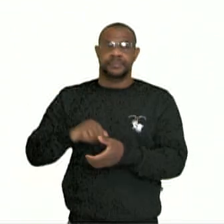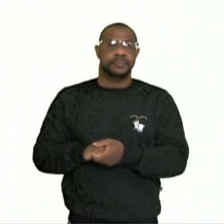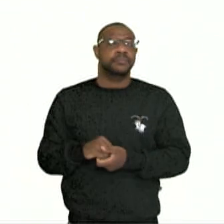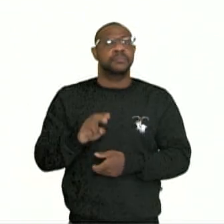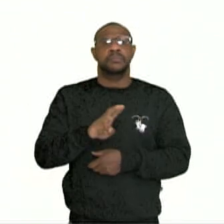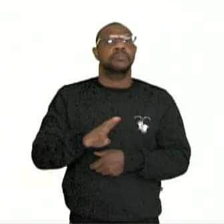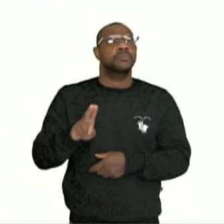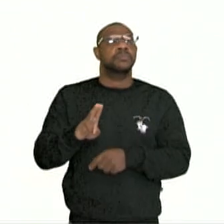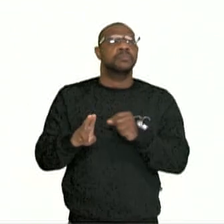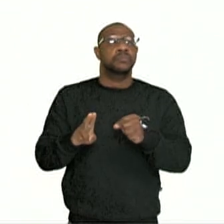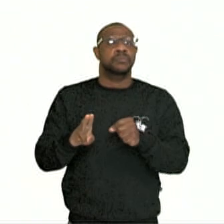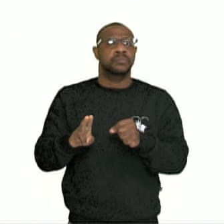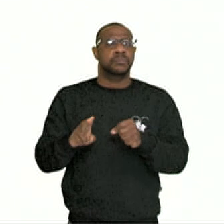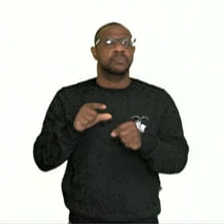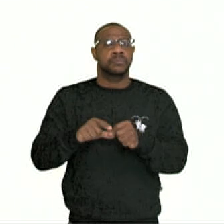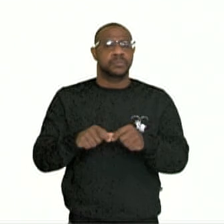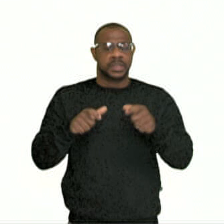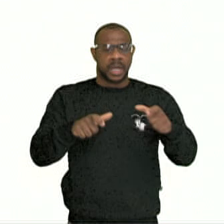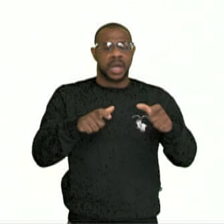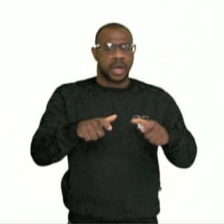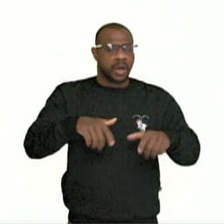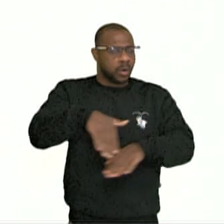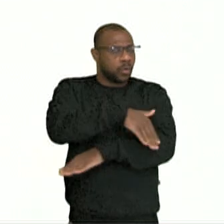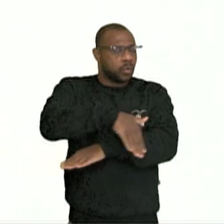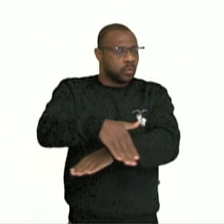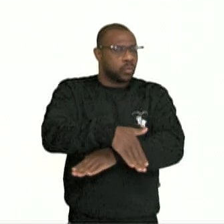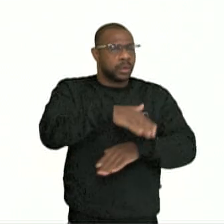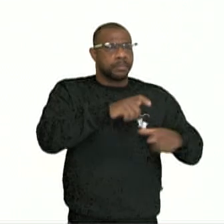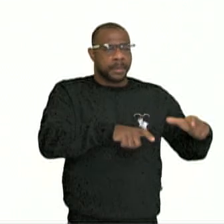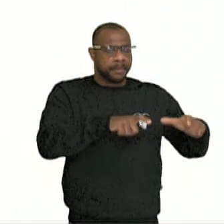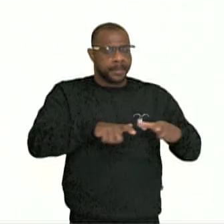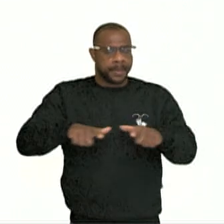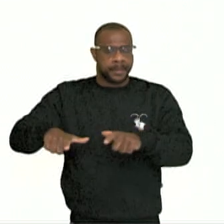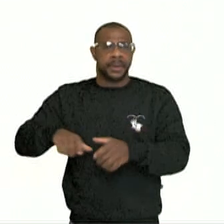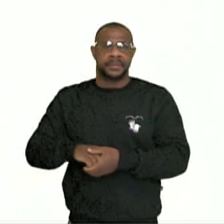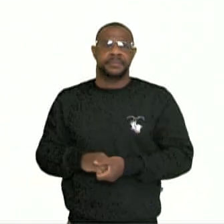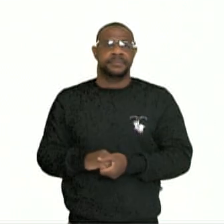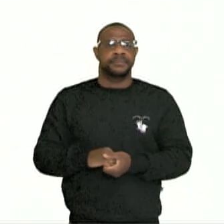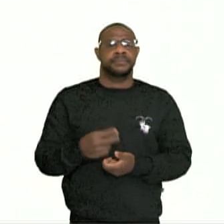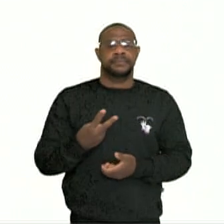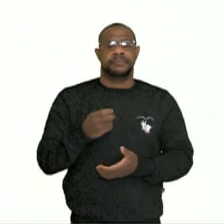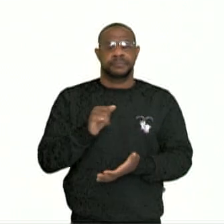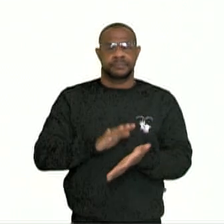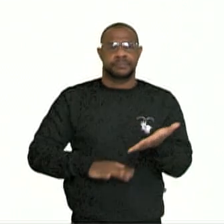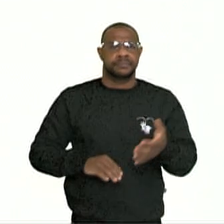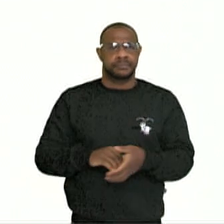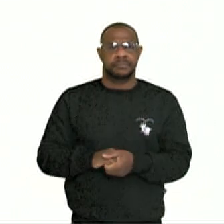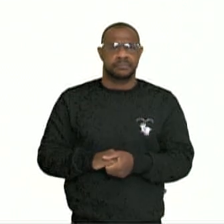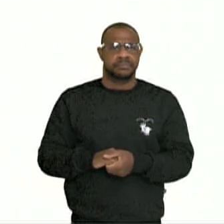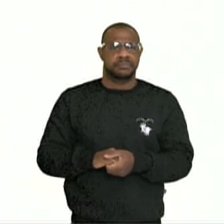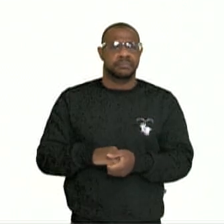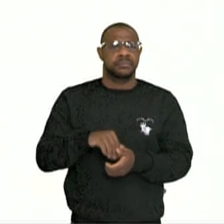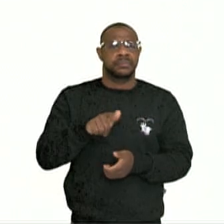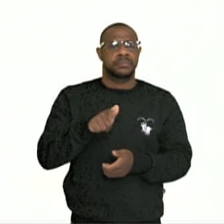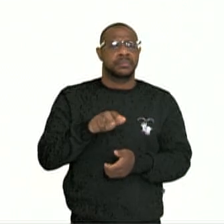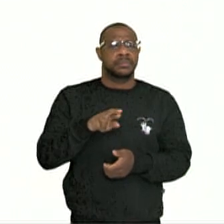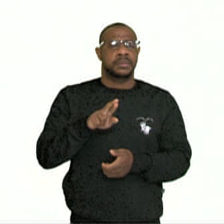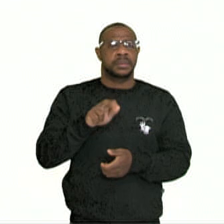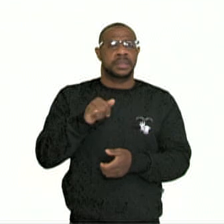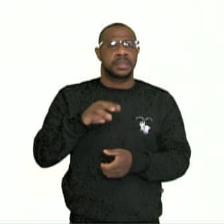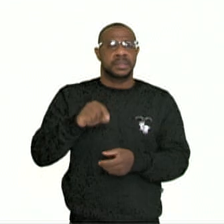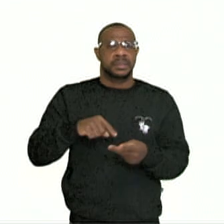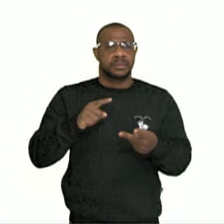como pavimento. E nós vamos para a nossa segunda atividade. Tanto o granito quanto o gneis